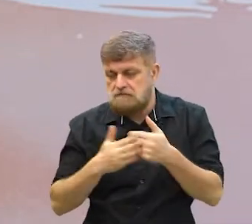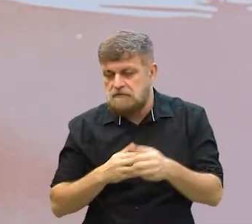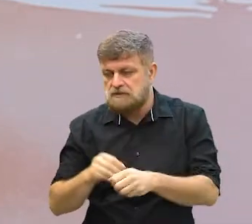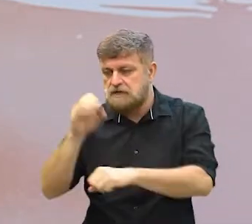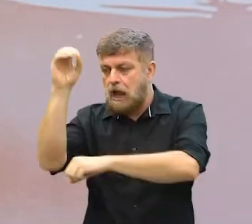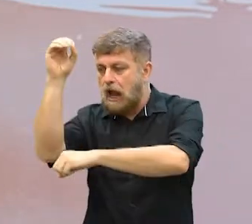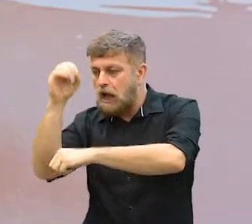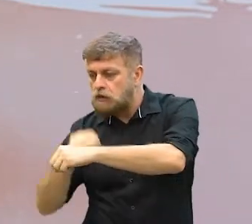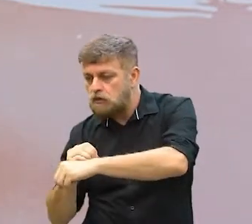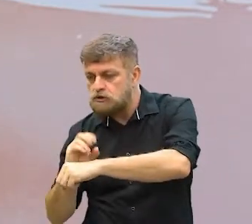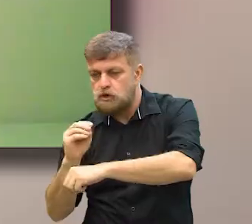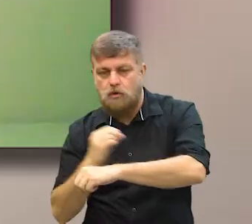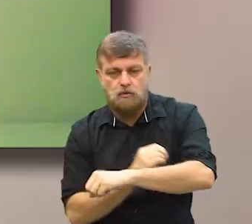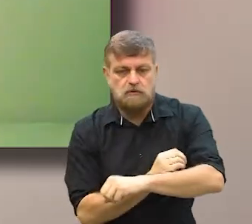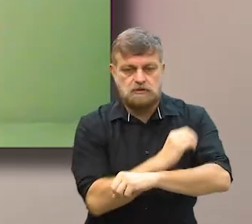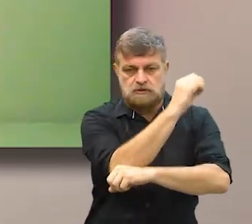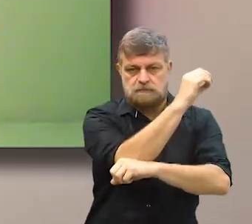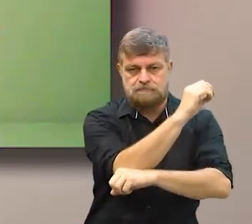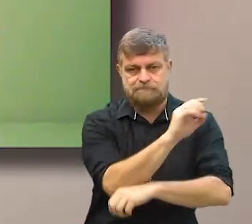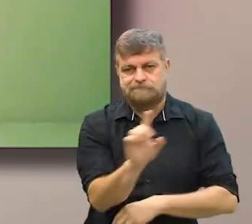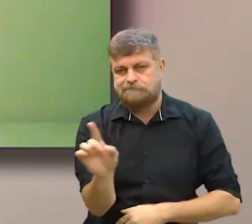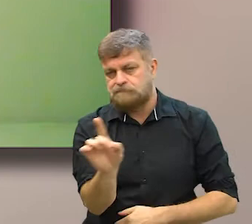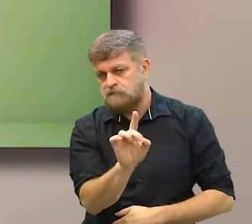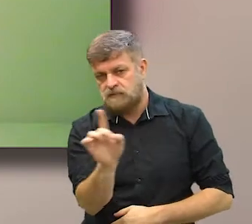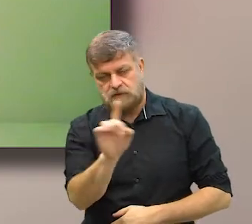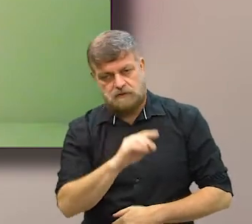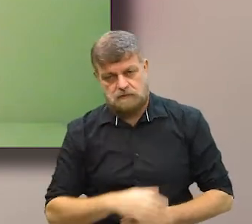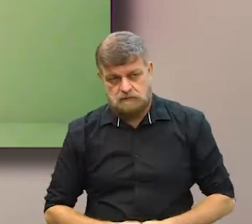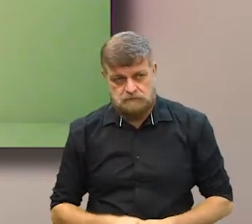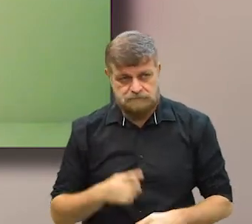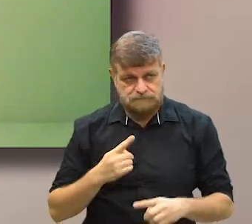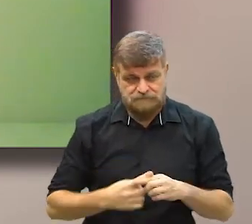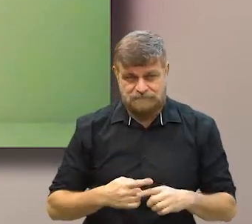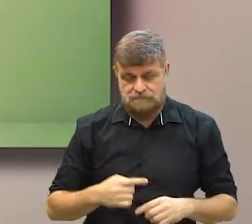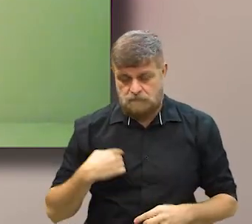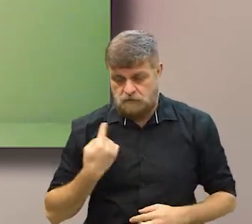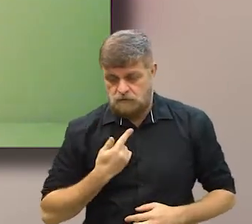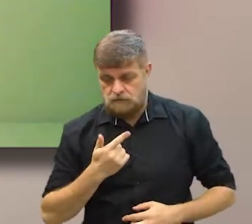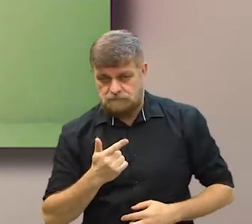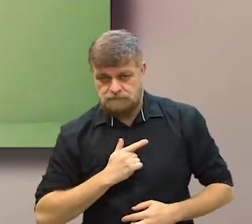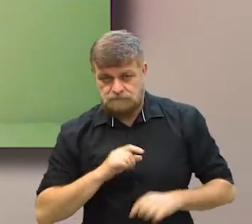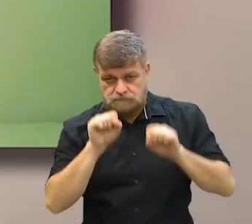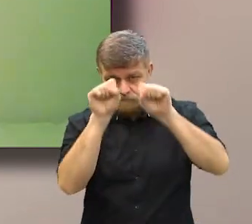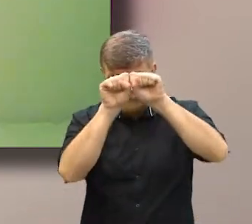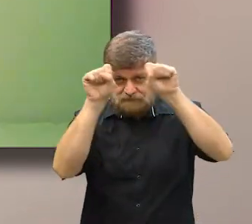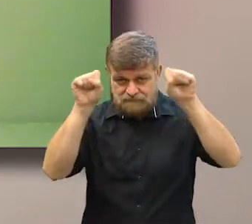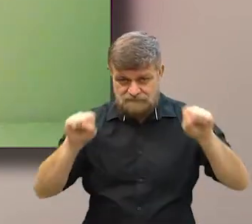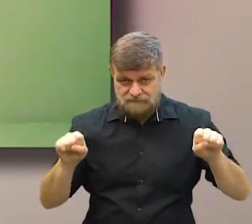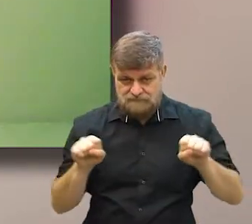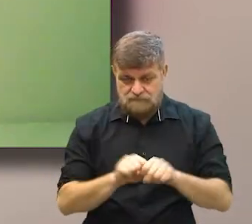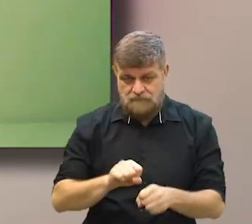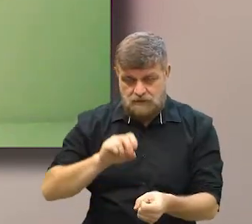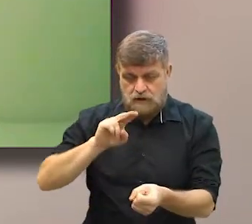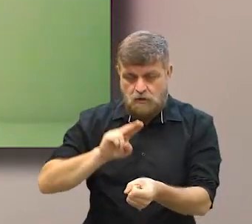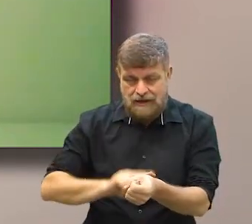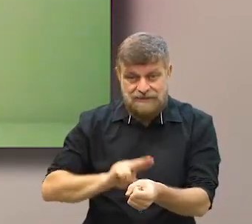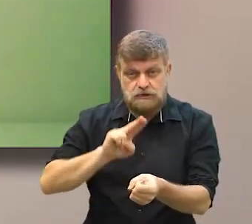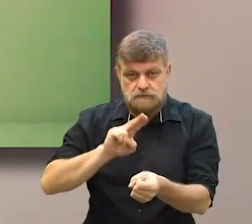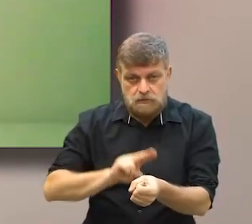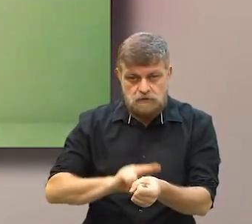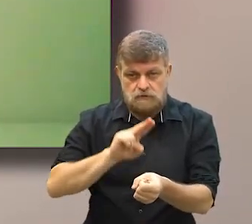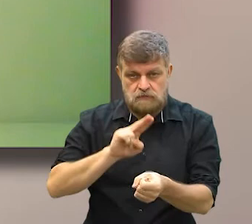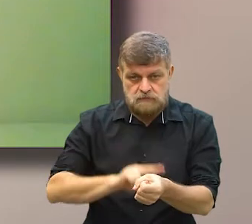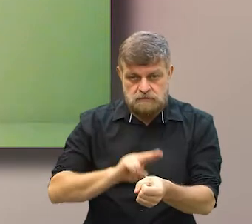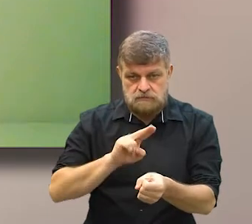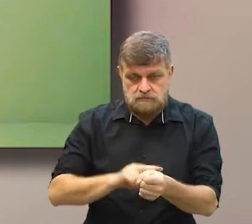noite ou durante o dia? Não é a mesma coisa. Nós temos um sistema chamado ritmo ou